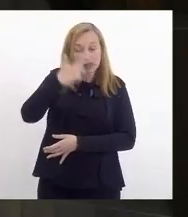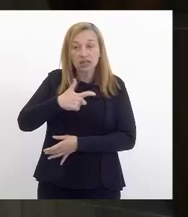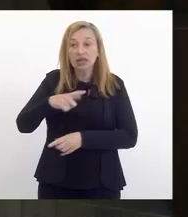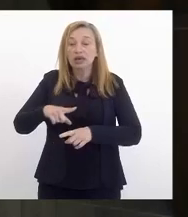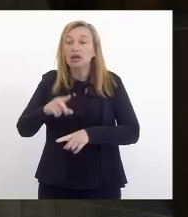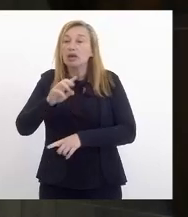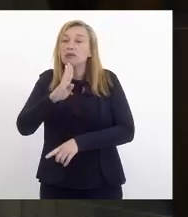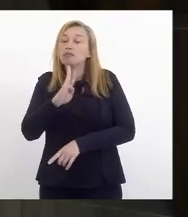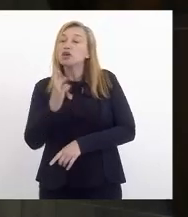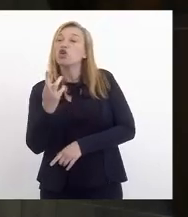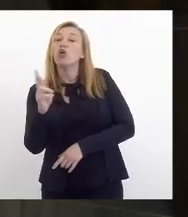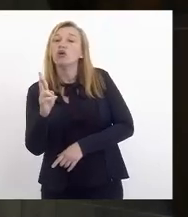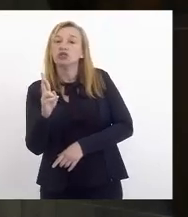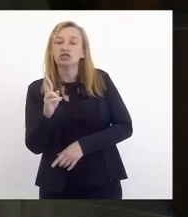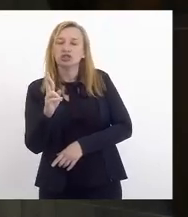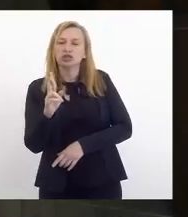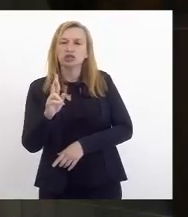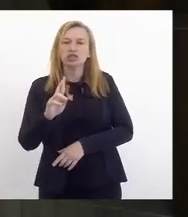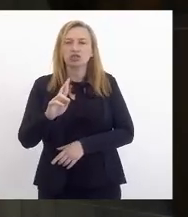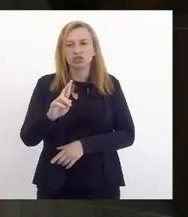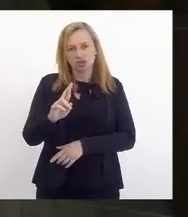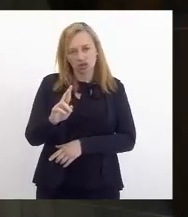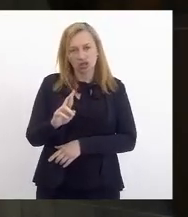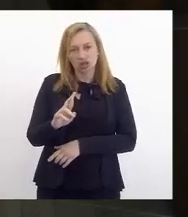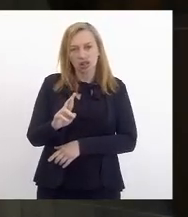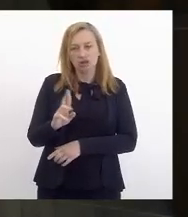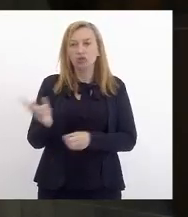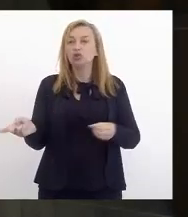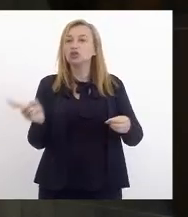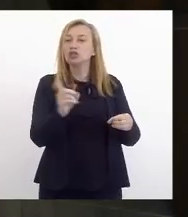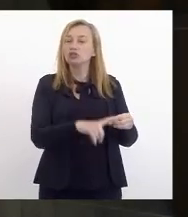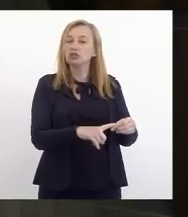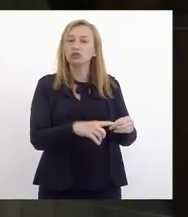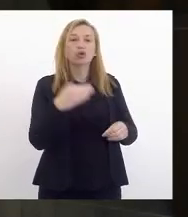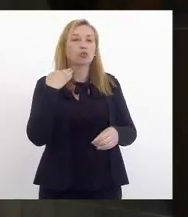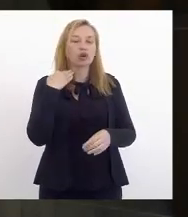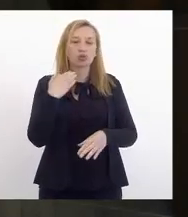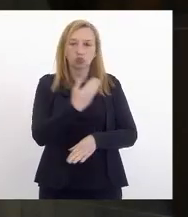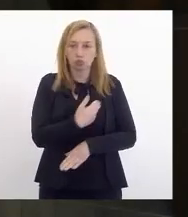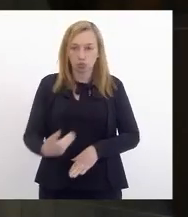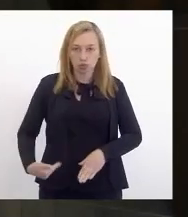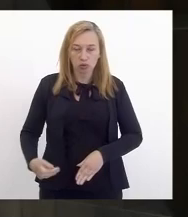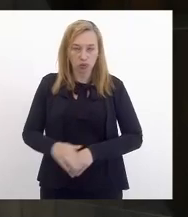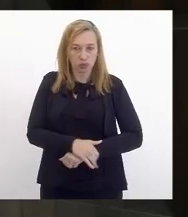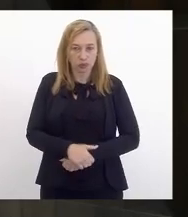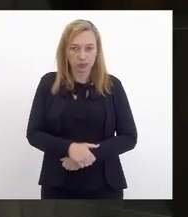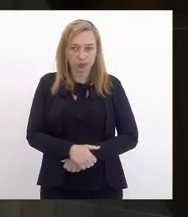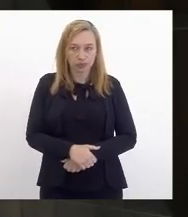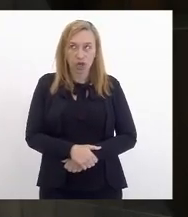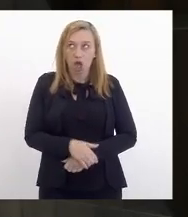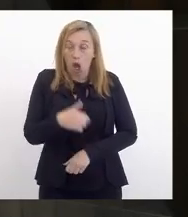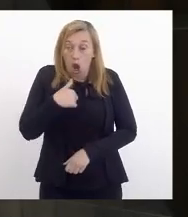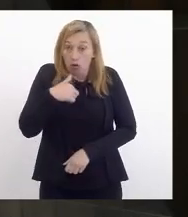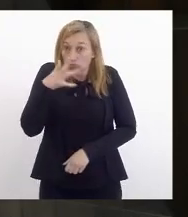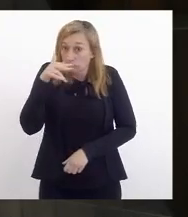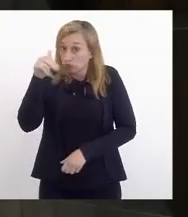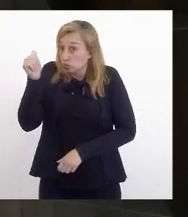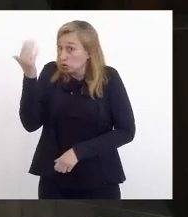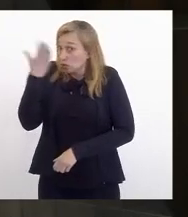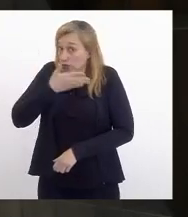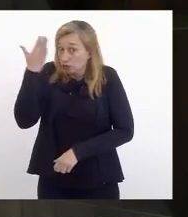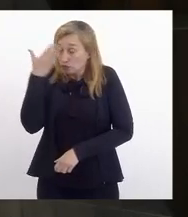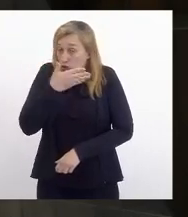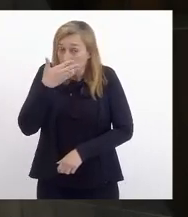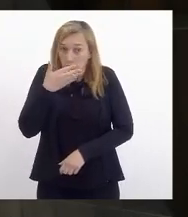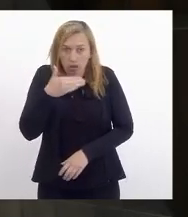de reais foram devolvidos aos cofres públicos. Eu nunca vi, senhoras